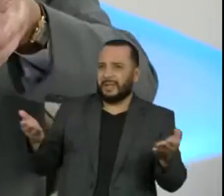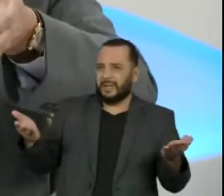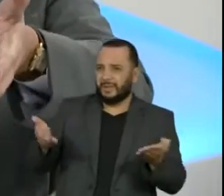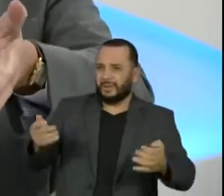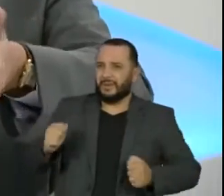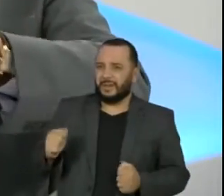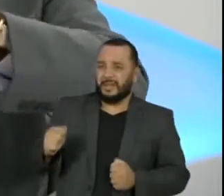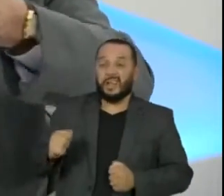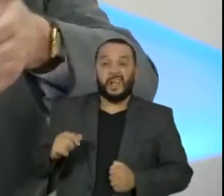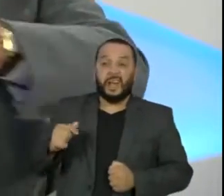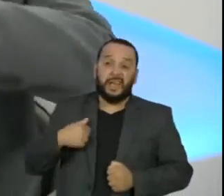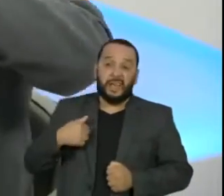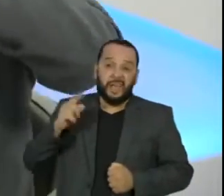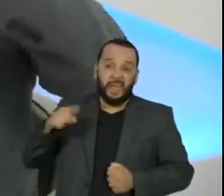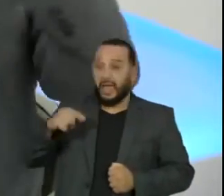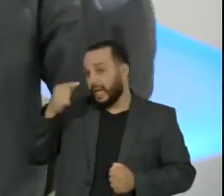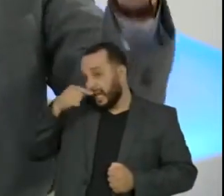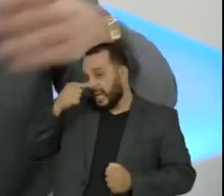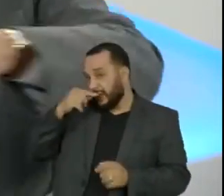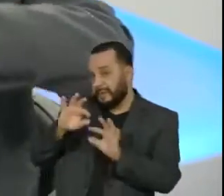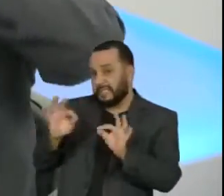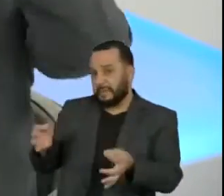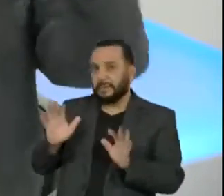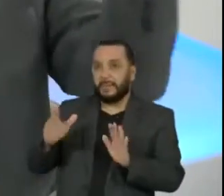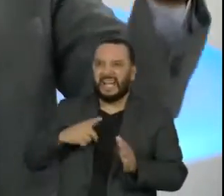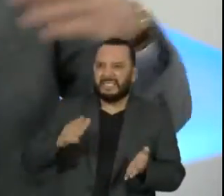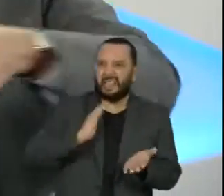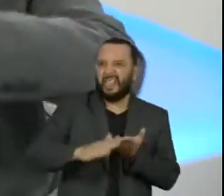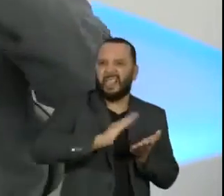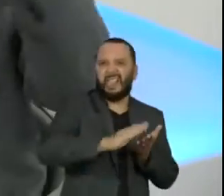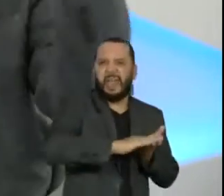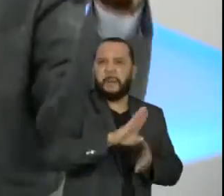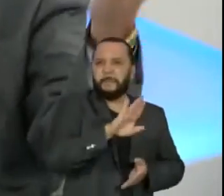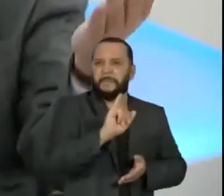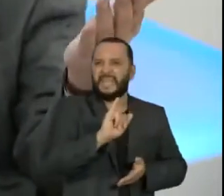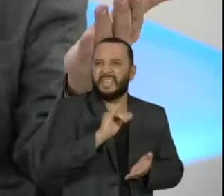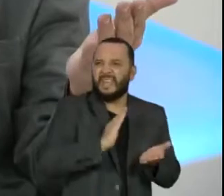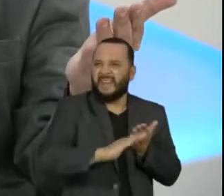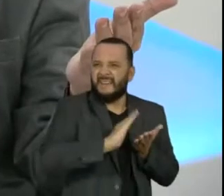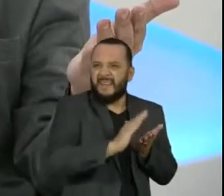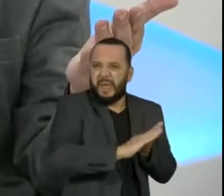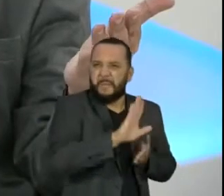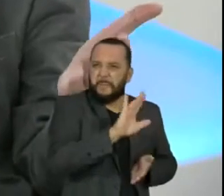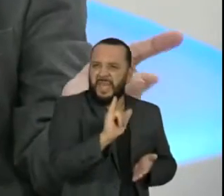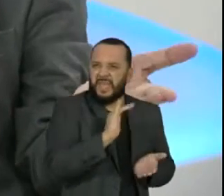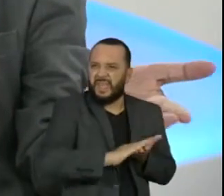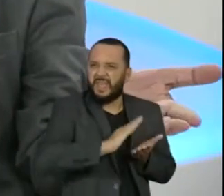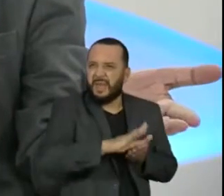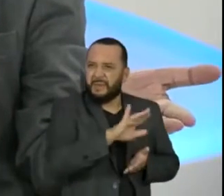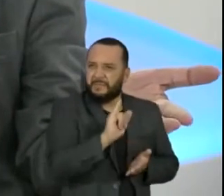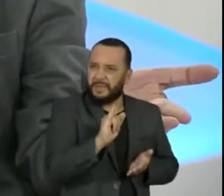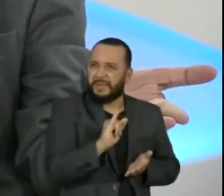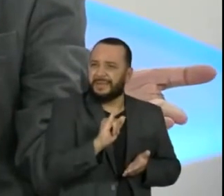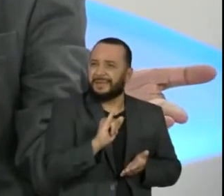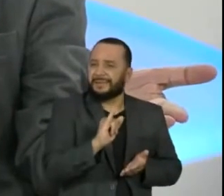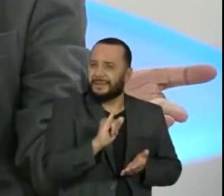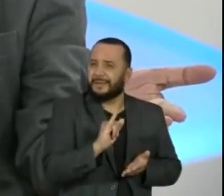uma gripezinha e gastou bilhões e bilhões e bilhões na pandemia.